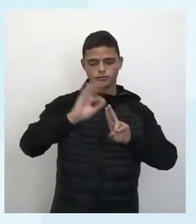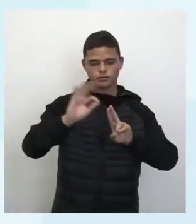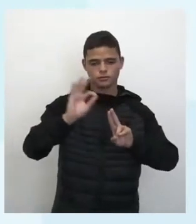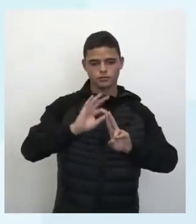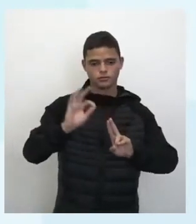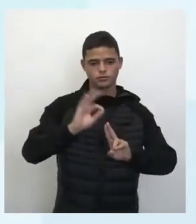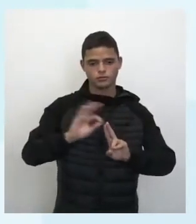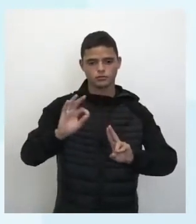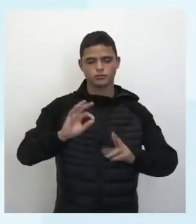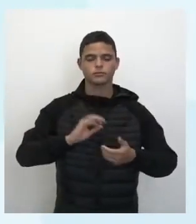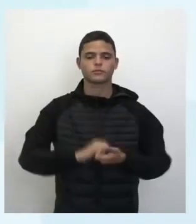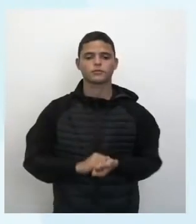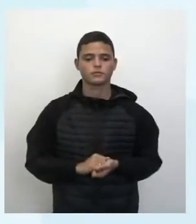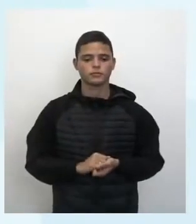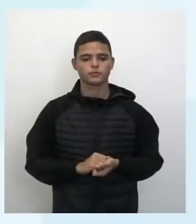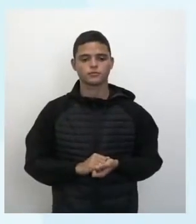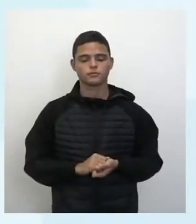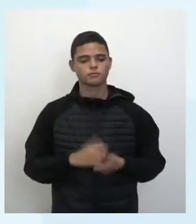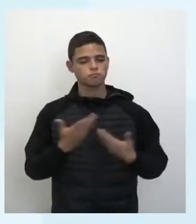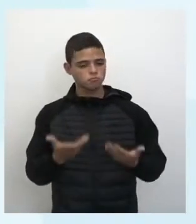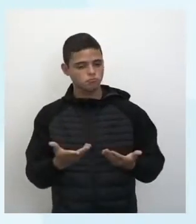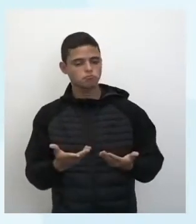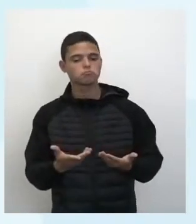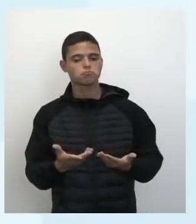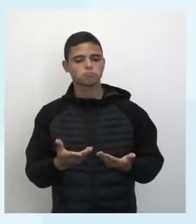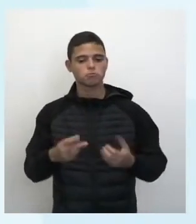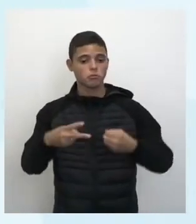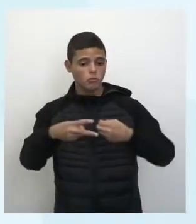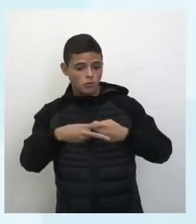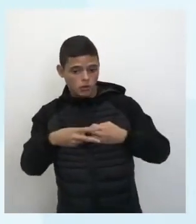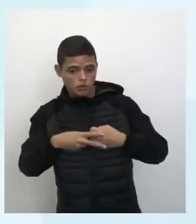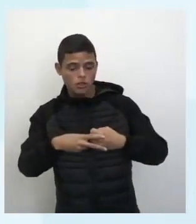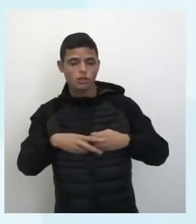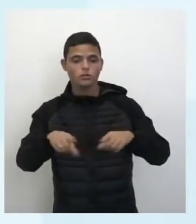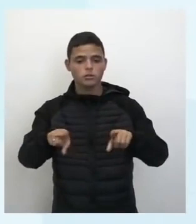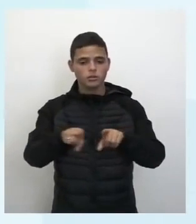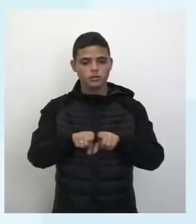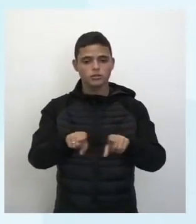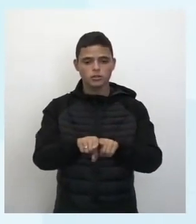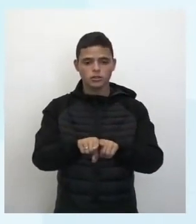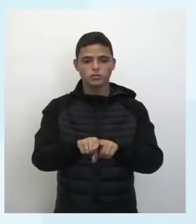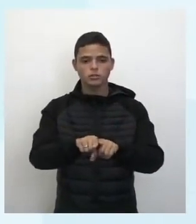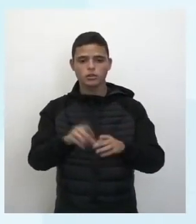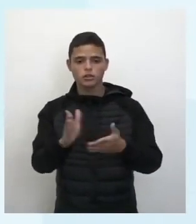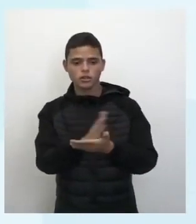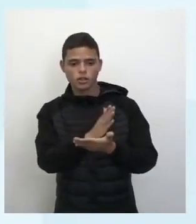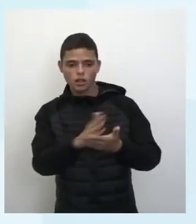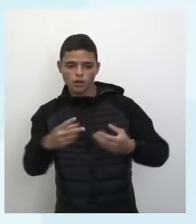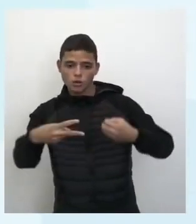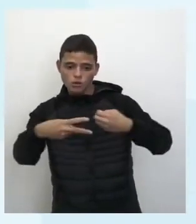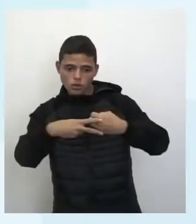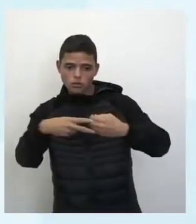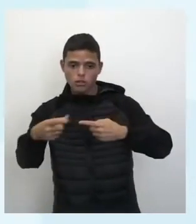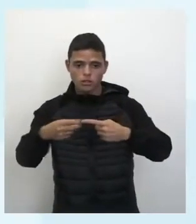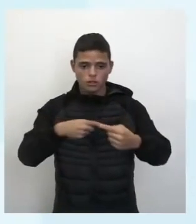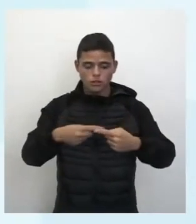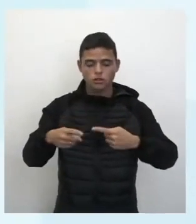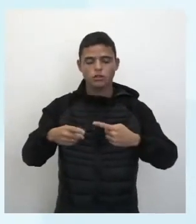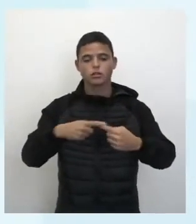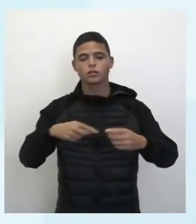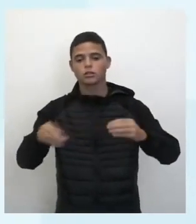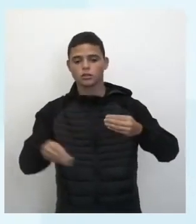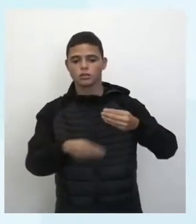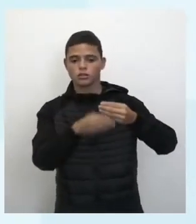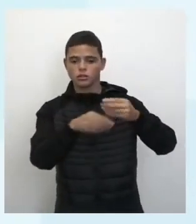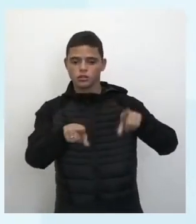elas funcionam dentro da frase. Então, o sujeito, verbo transitivo, os complementos verbais, os objetos, né, os complementos nominais,